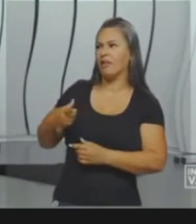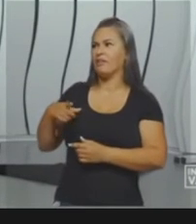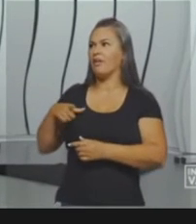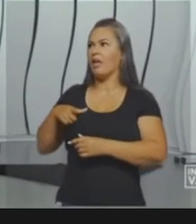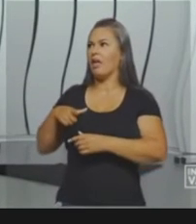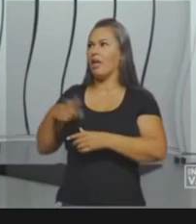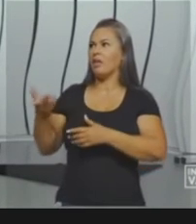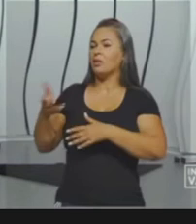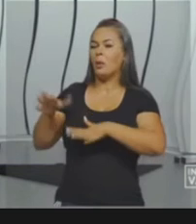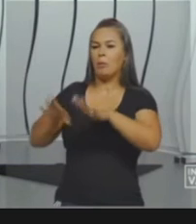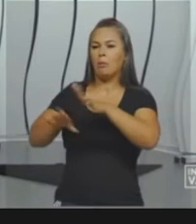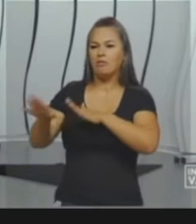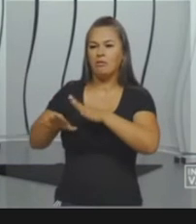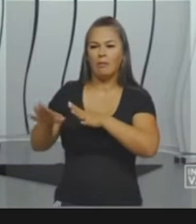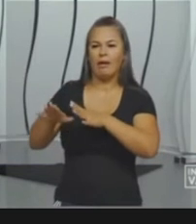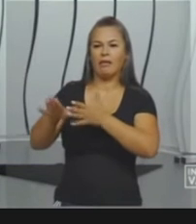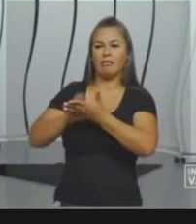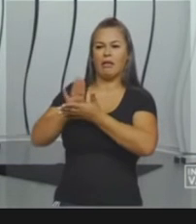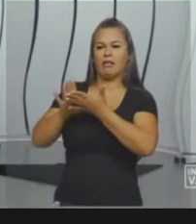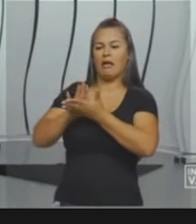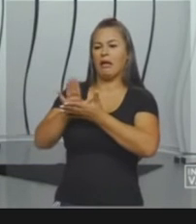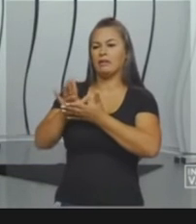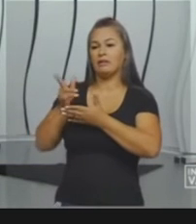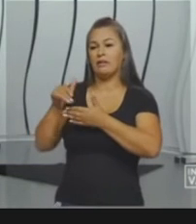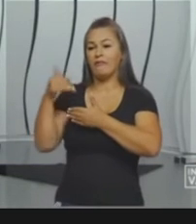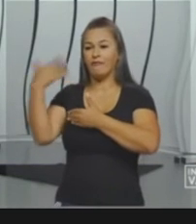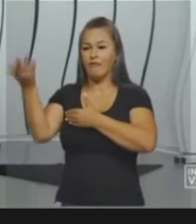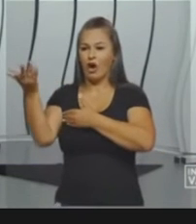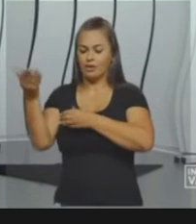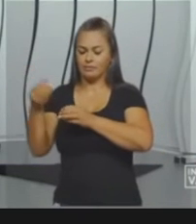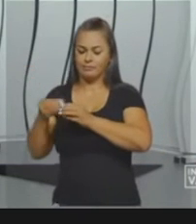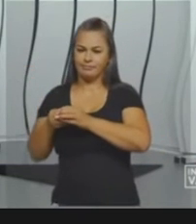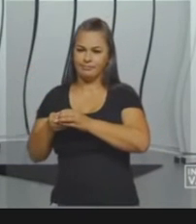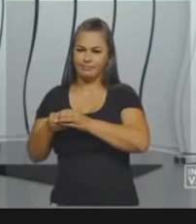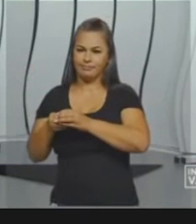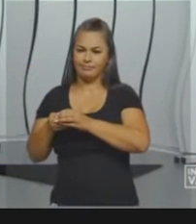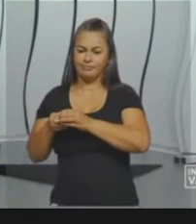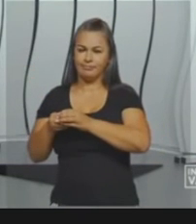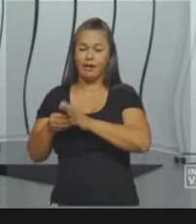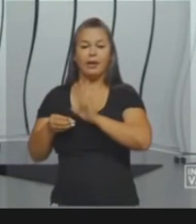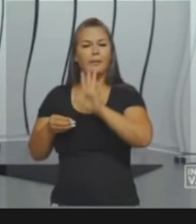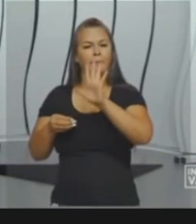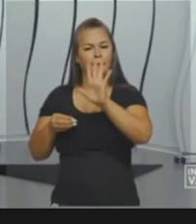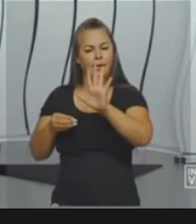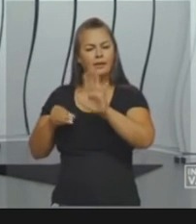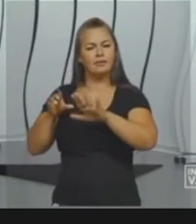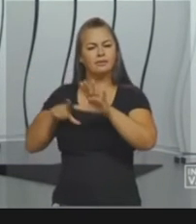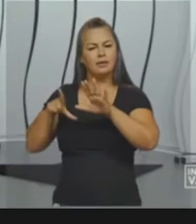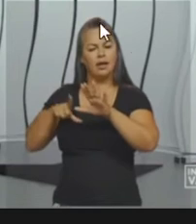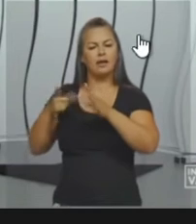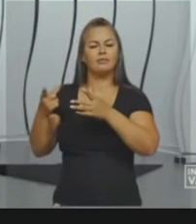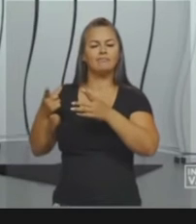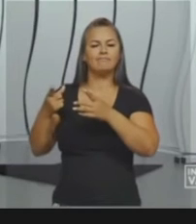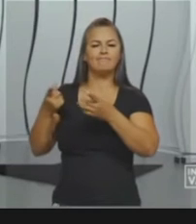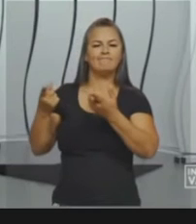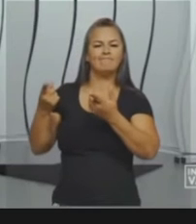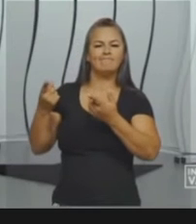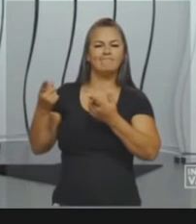nenhuma atividade se não estiver dentro de uma célula. E então os vírus, eles vão ser